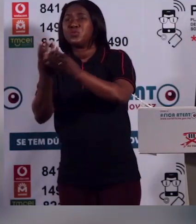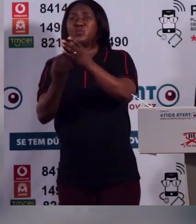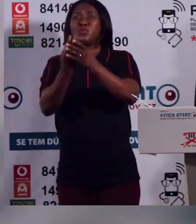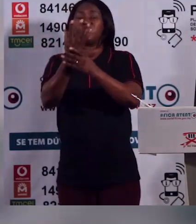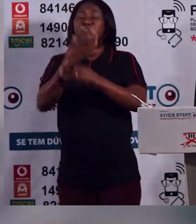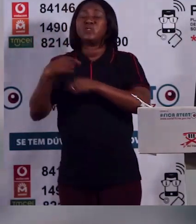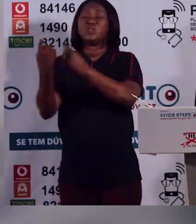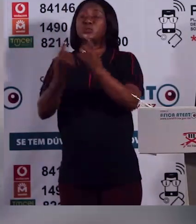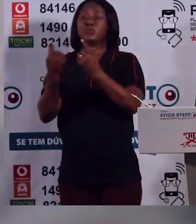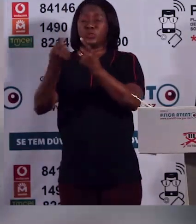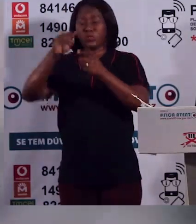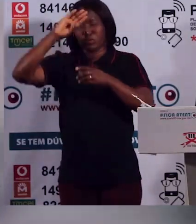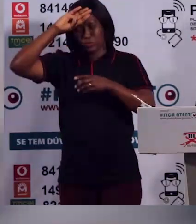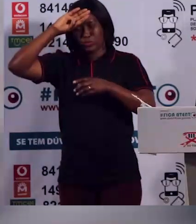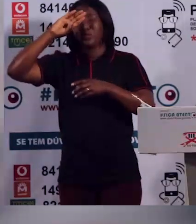dos nossos casos.